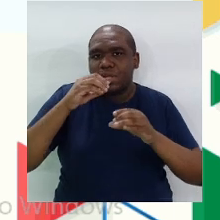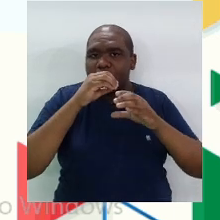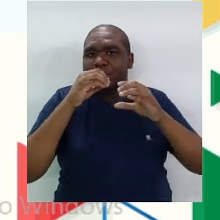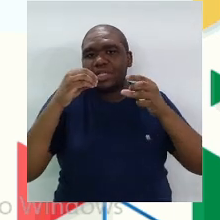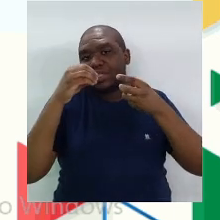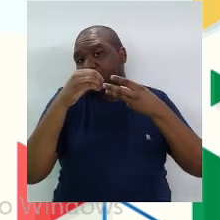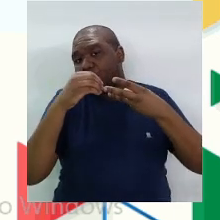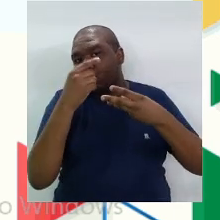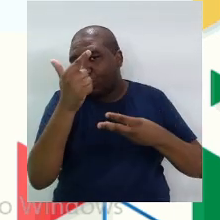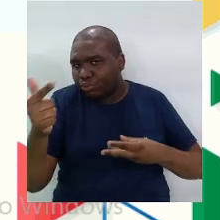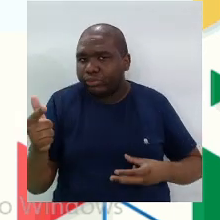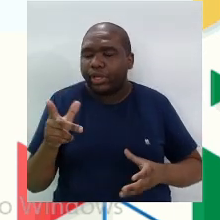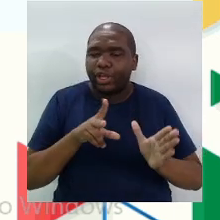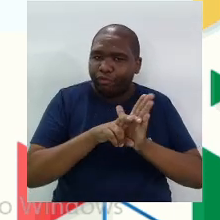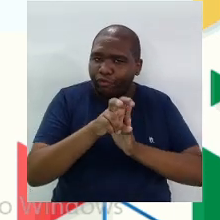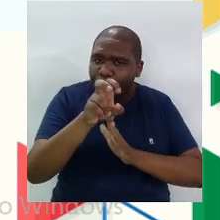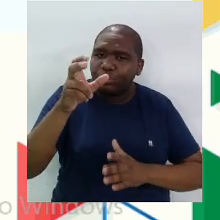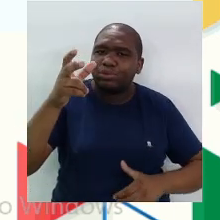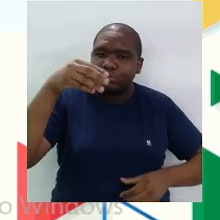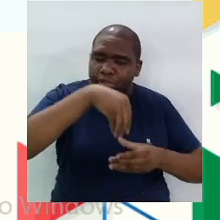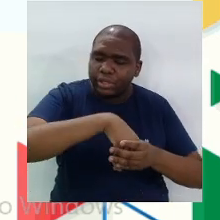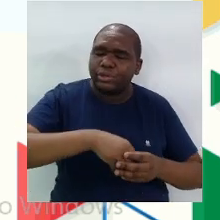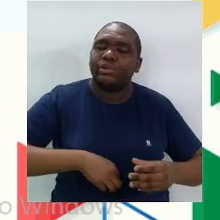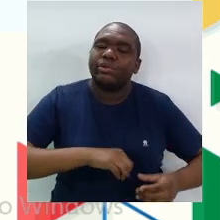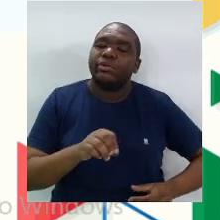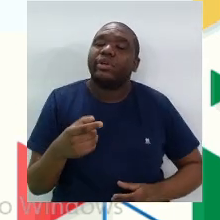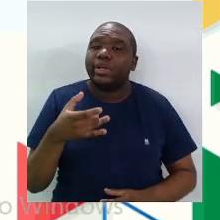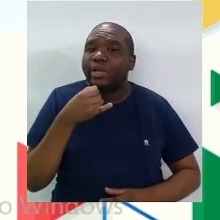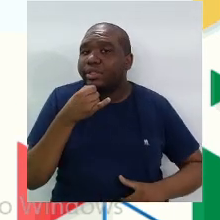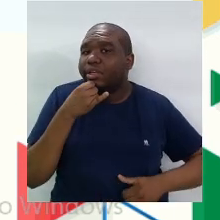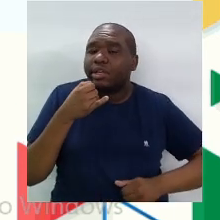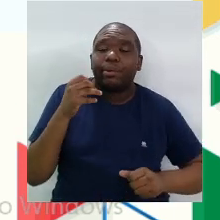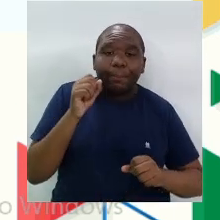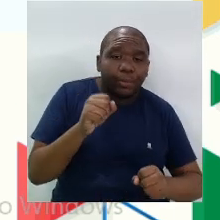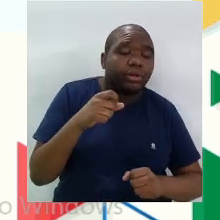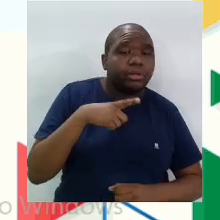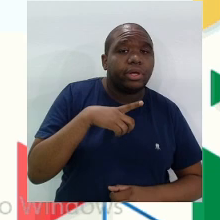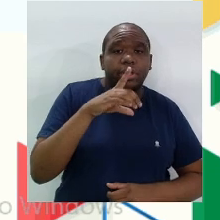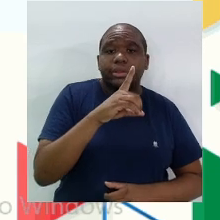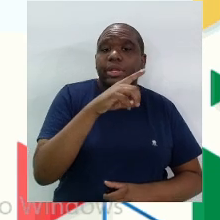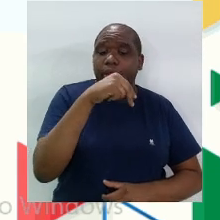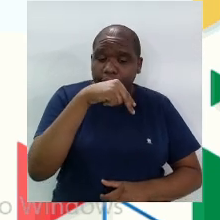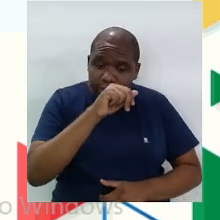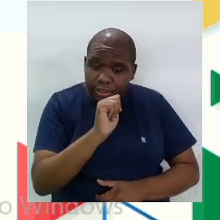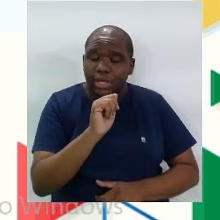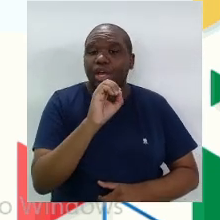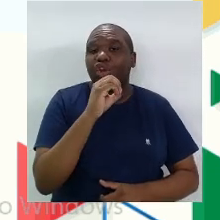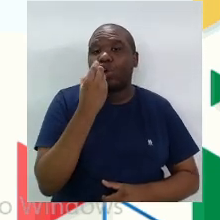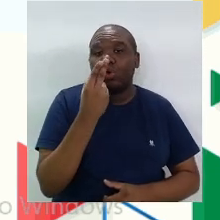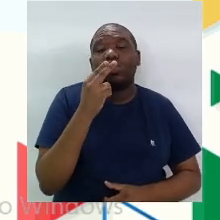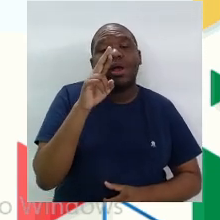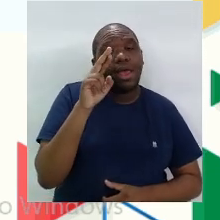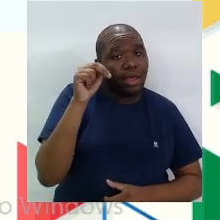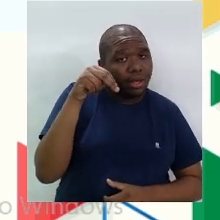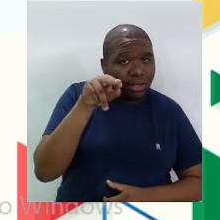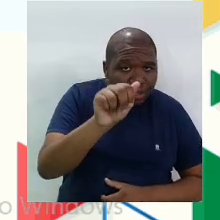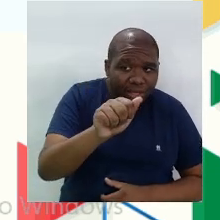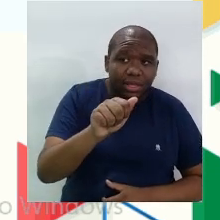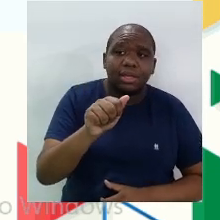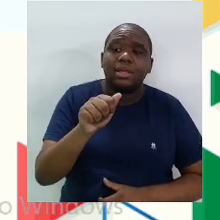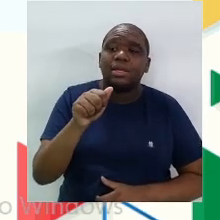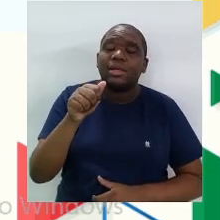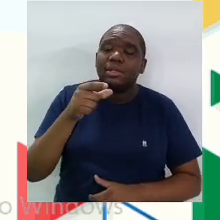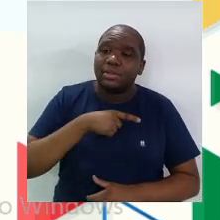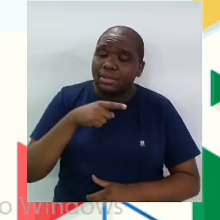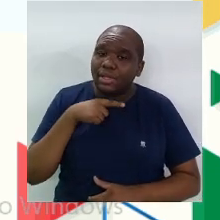constituídos por um ácido nucleico, que pode ser o DNA ou o RNA. Ele vai ser